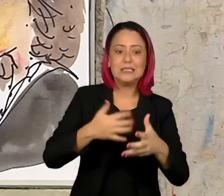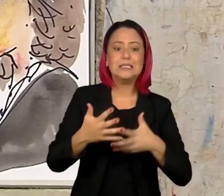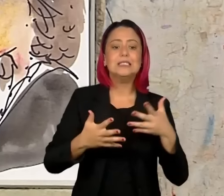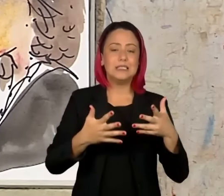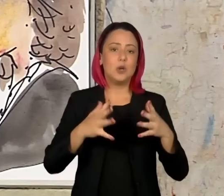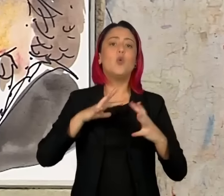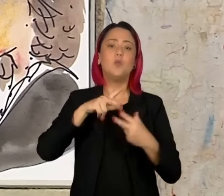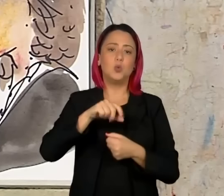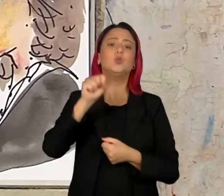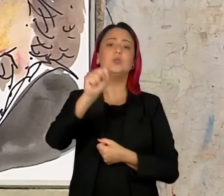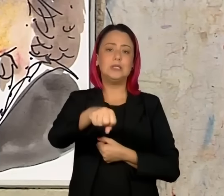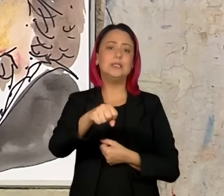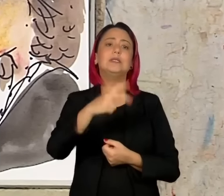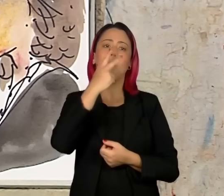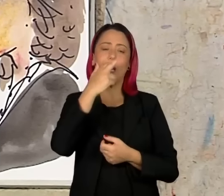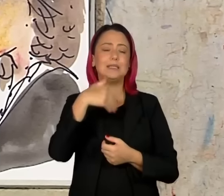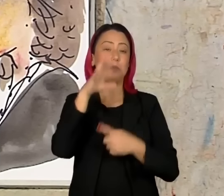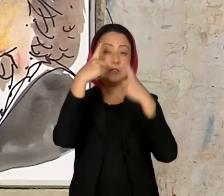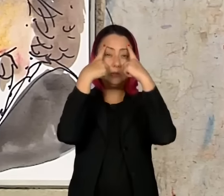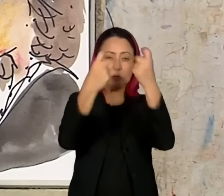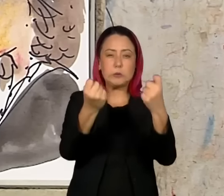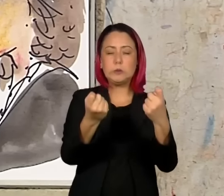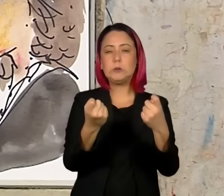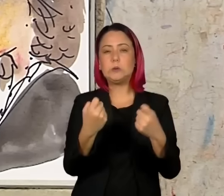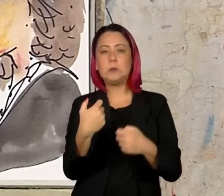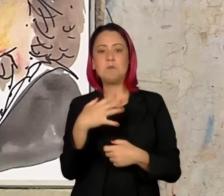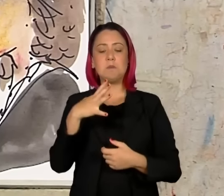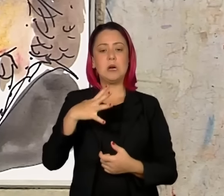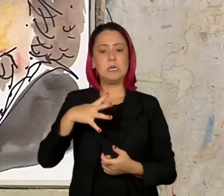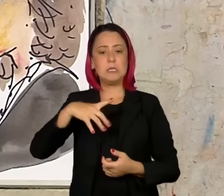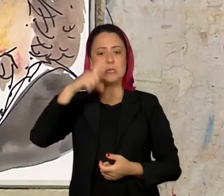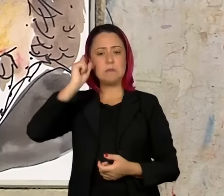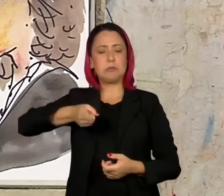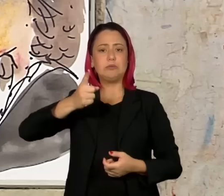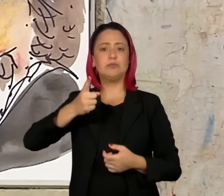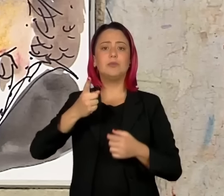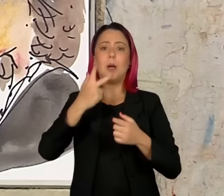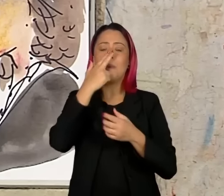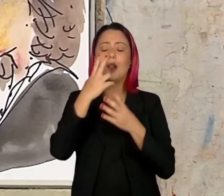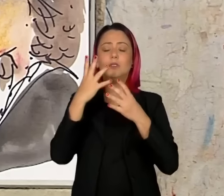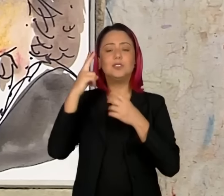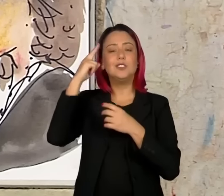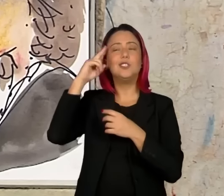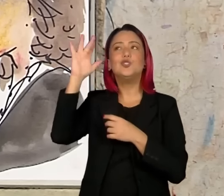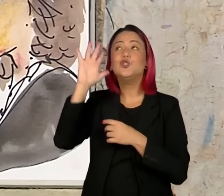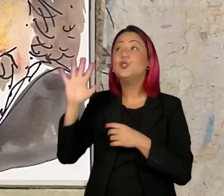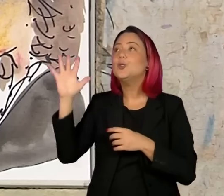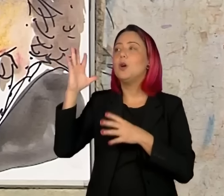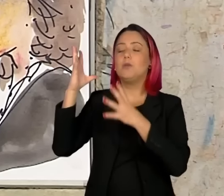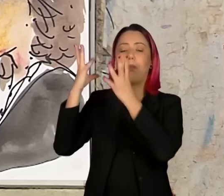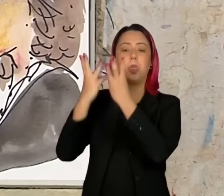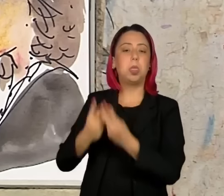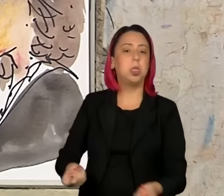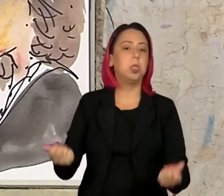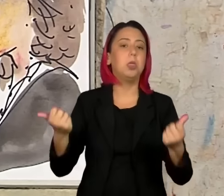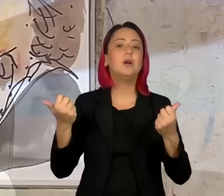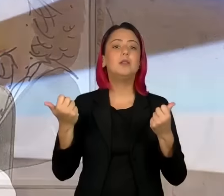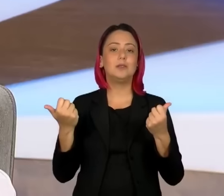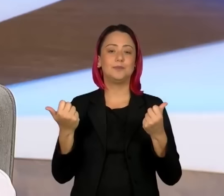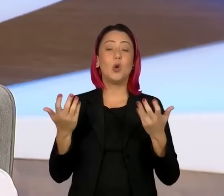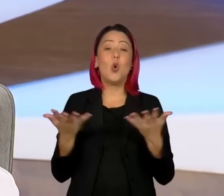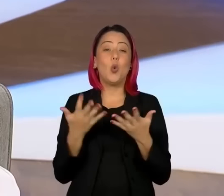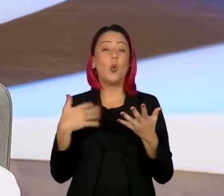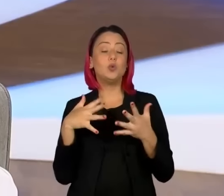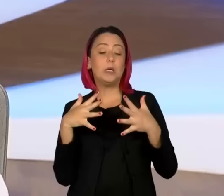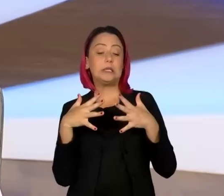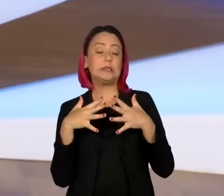violento o mundo ficou mais argentário o mundo ficou menos utópico o mundo tá lidando com coisas mais complexo